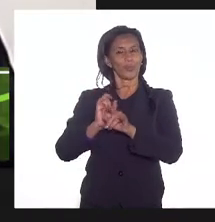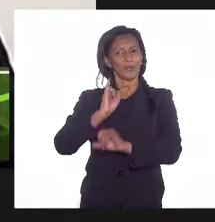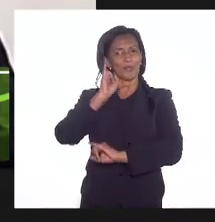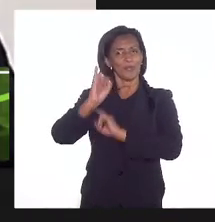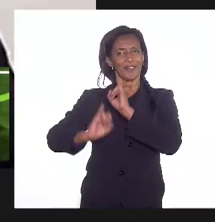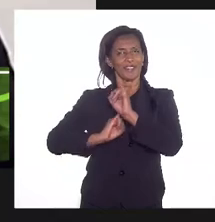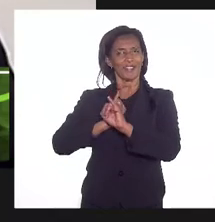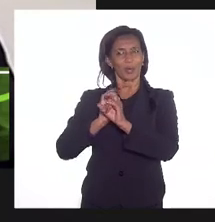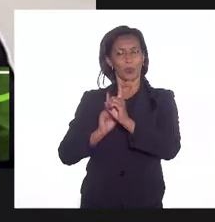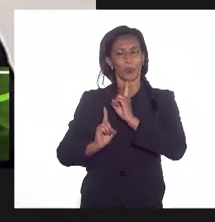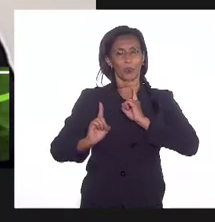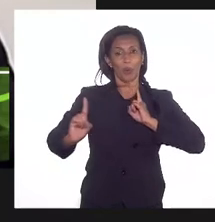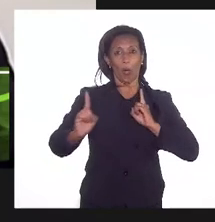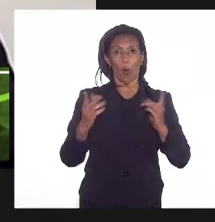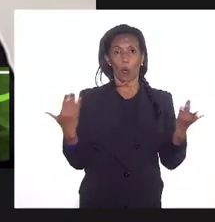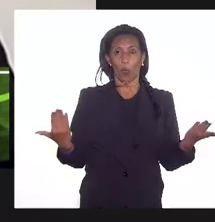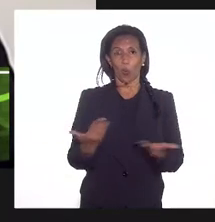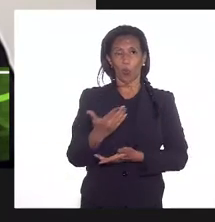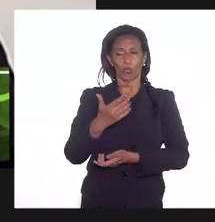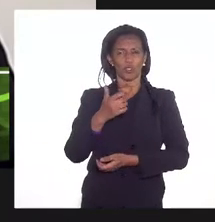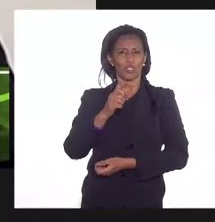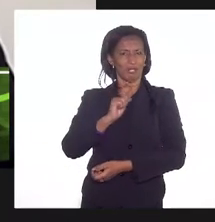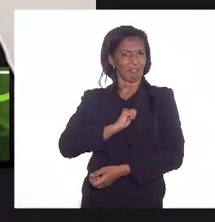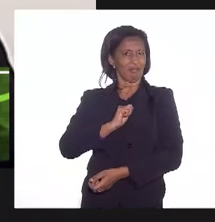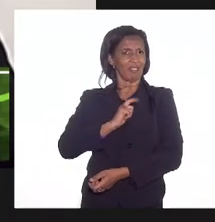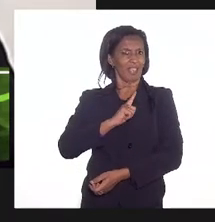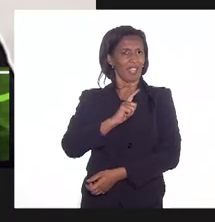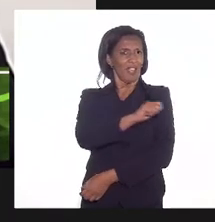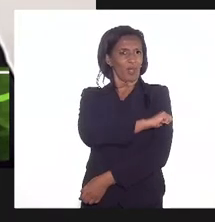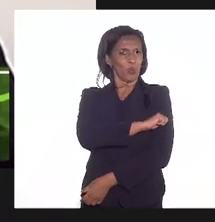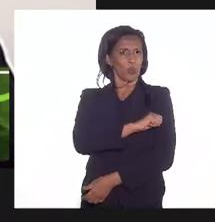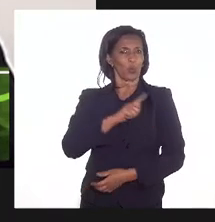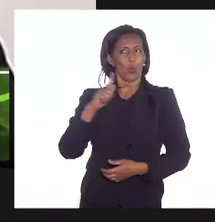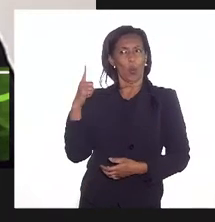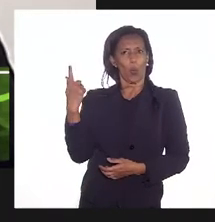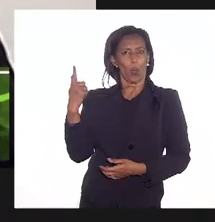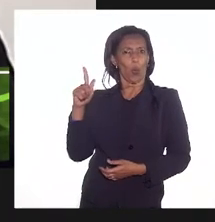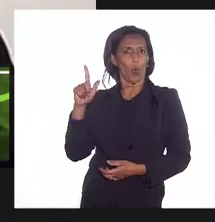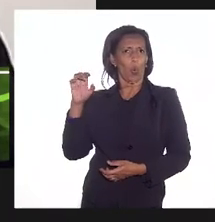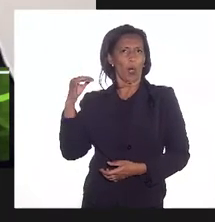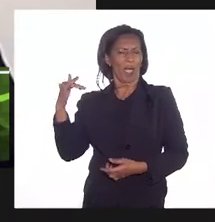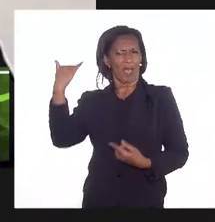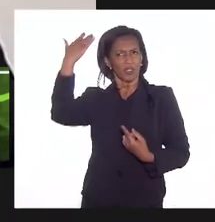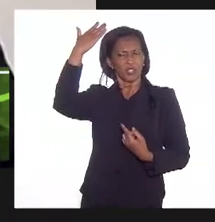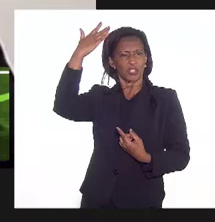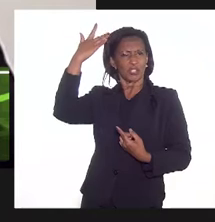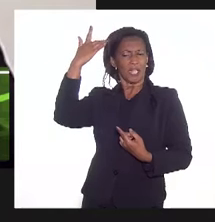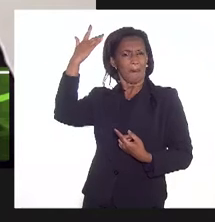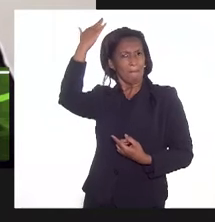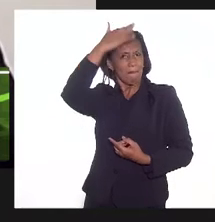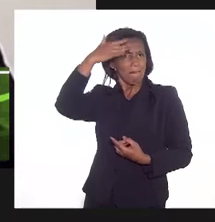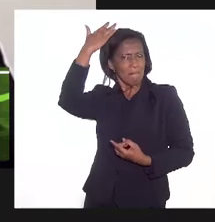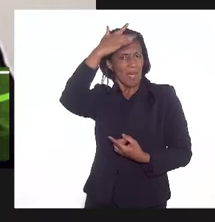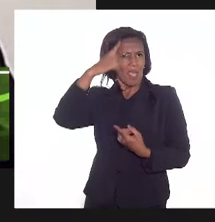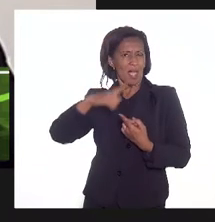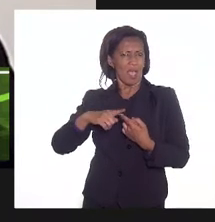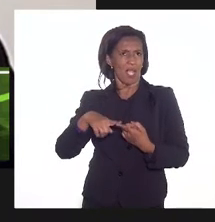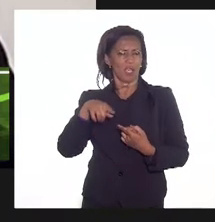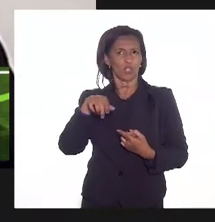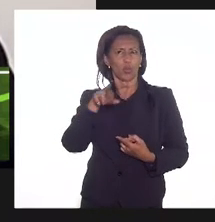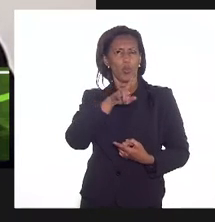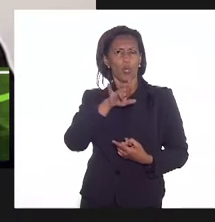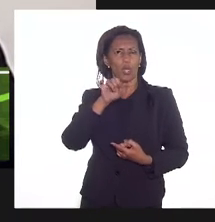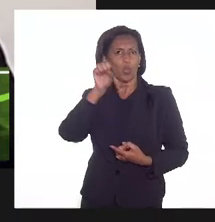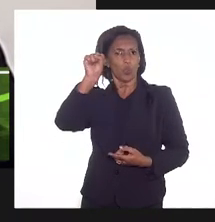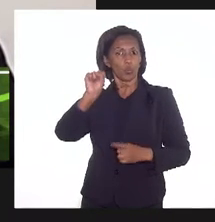alunos de Goiás Rio Grande do Sul no México porque como ela está online